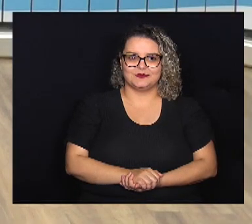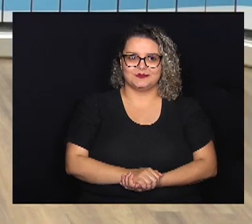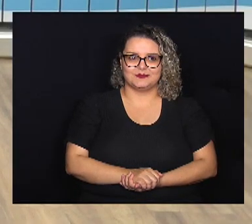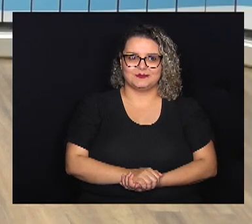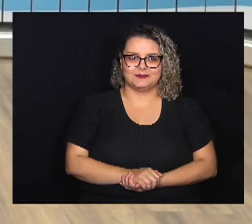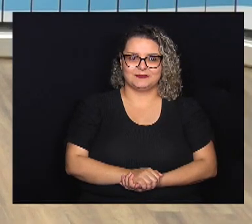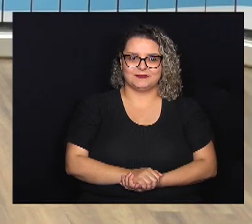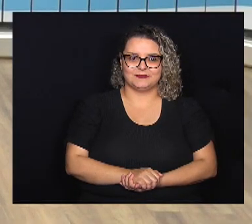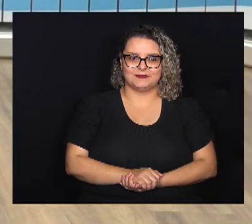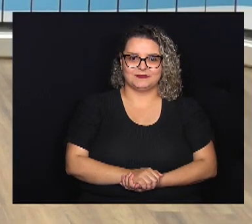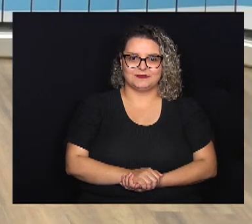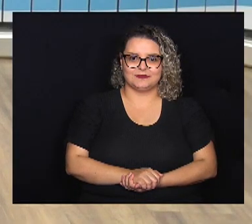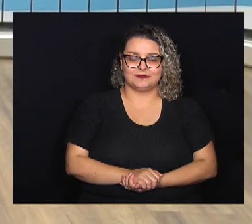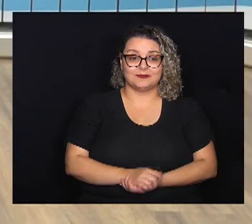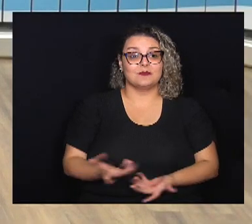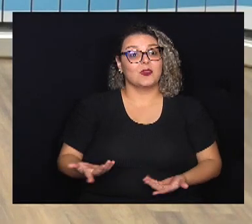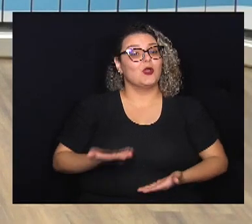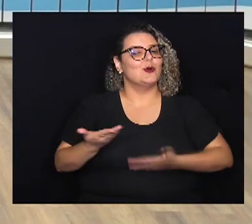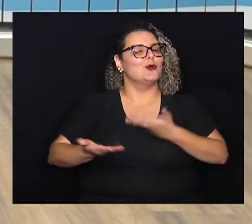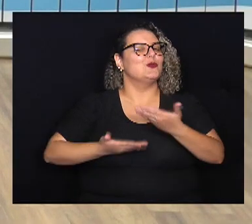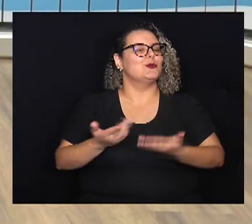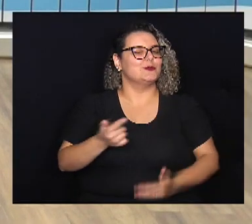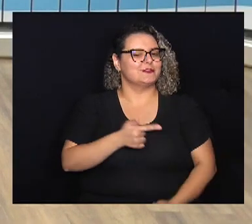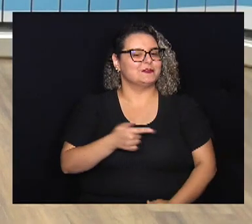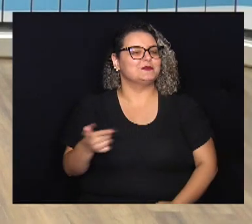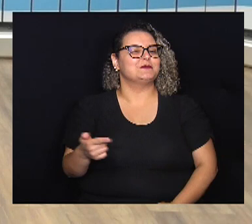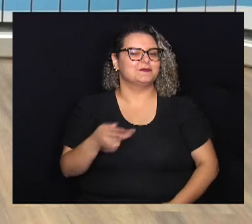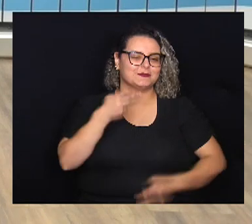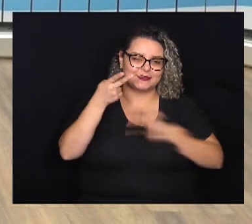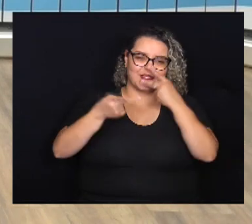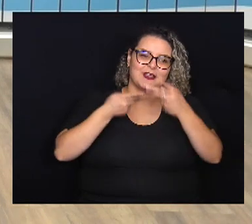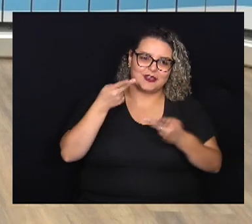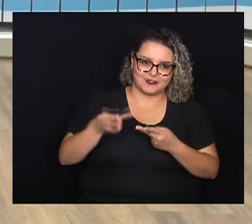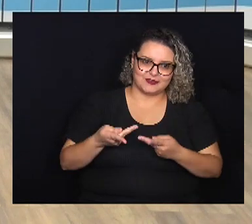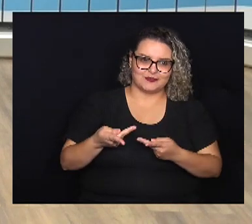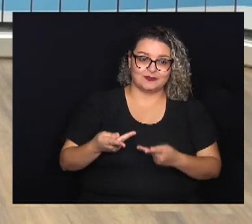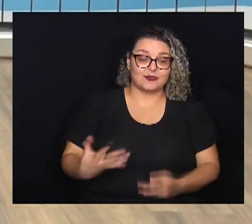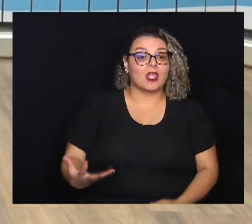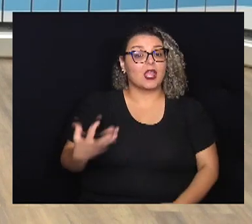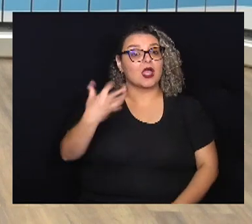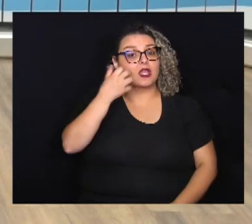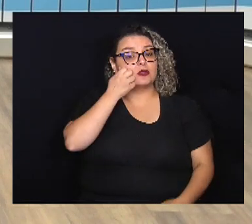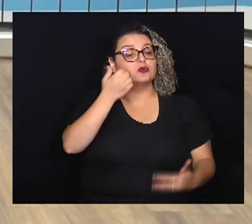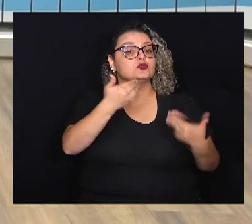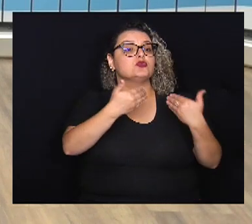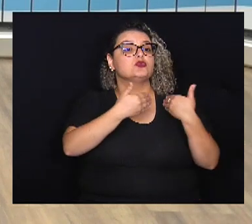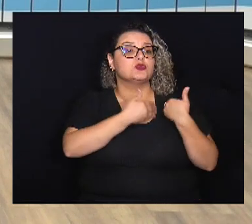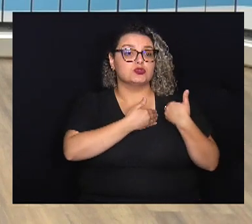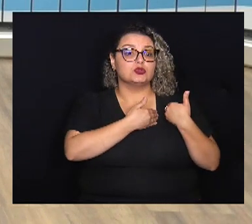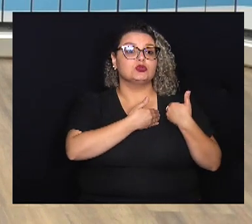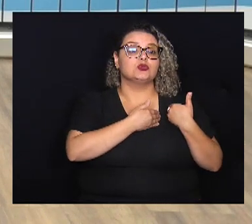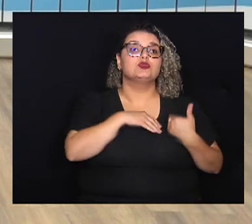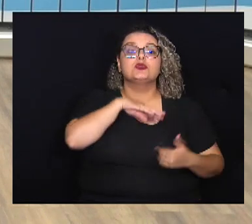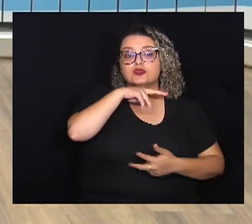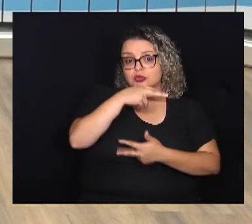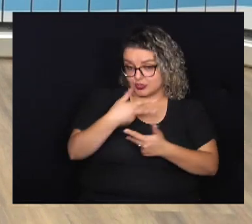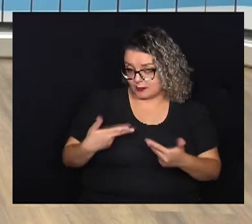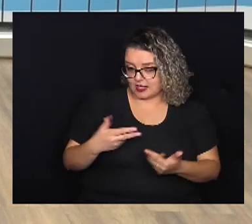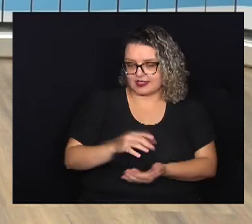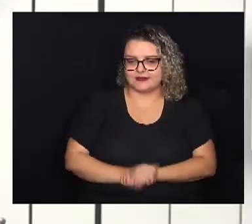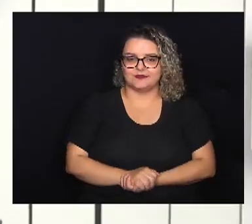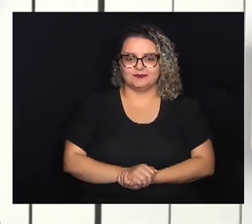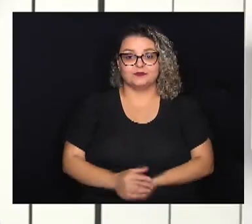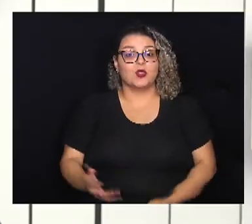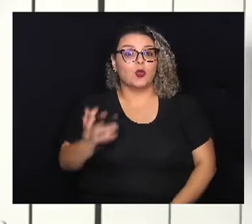Hora de fazer aquele serviço semanal falando de adoção responsável de animais No